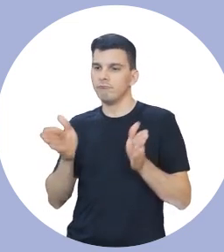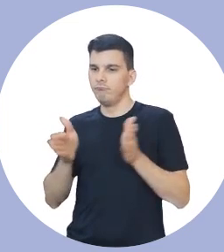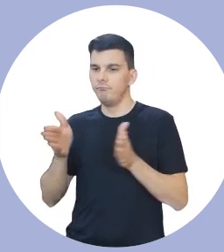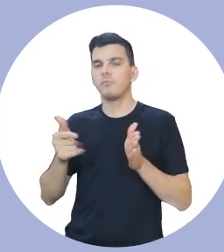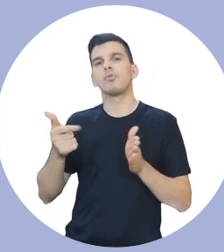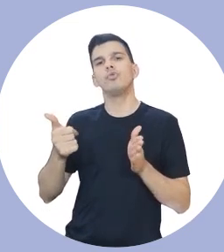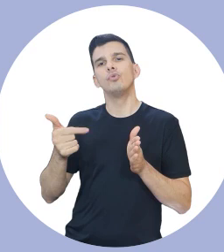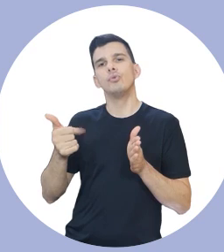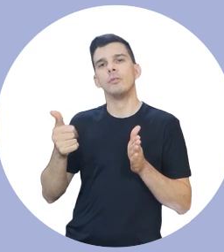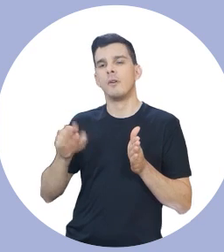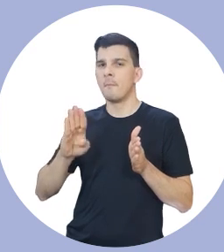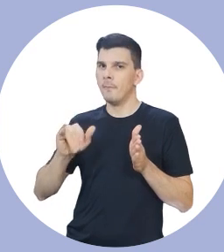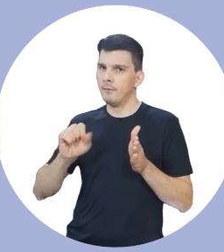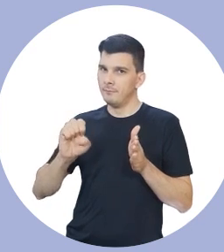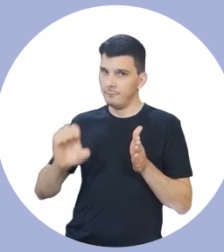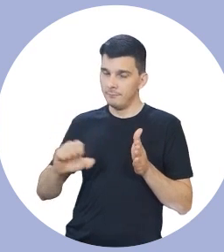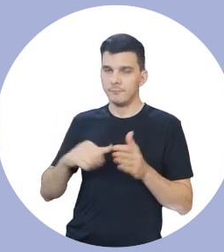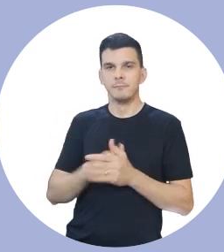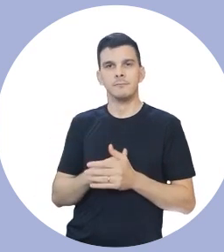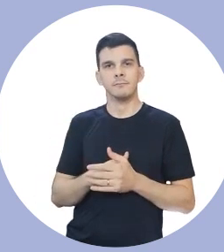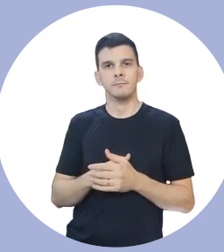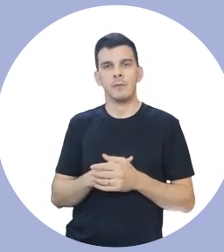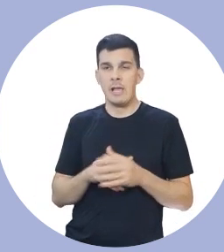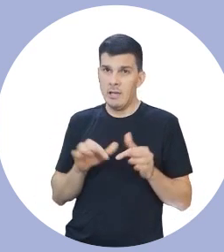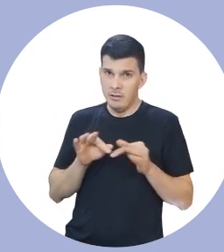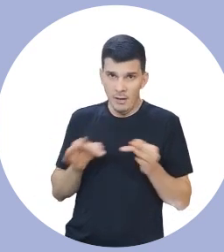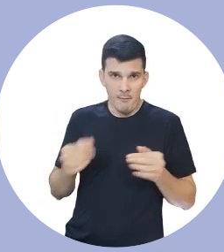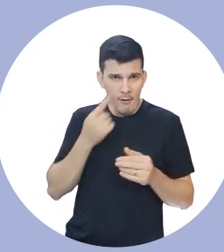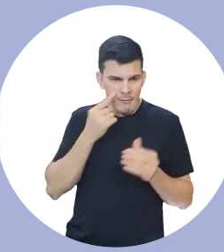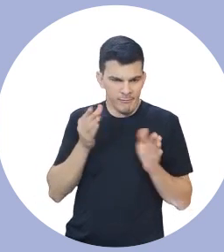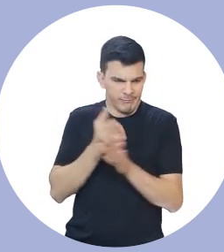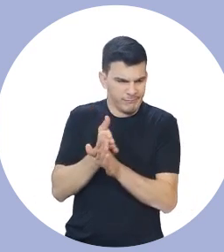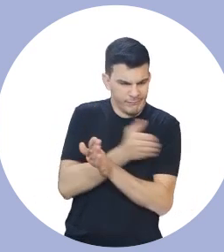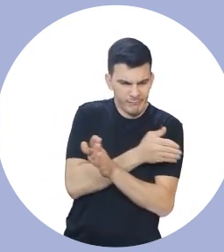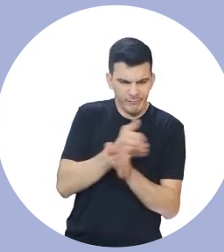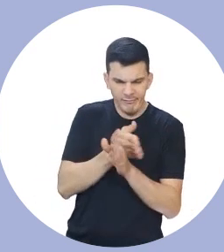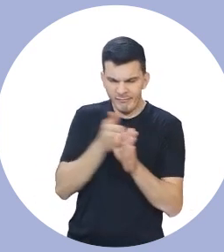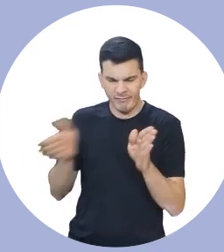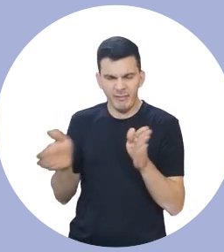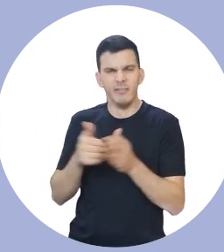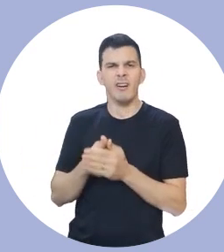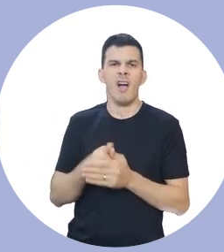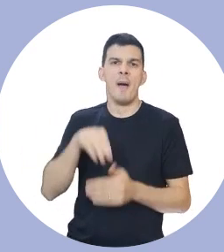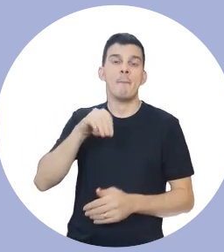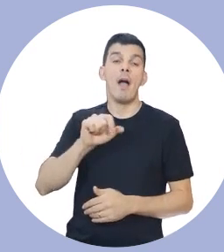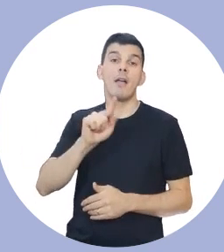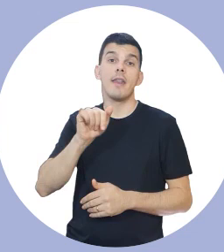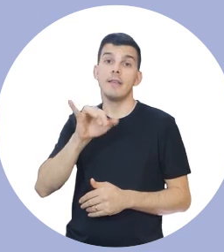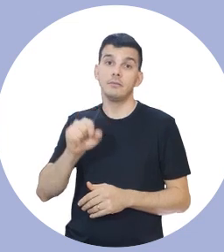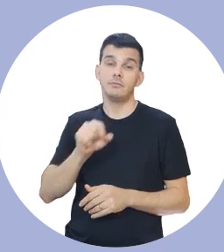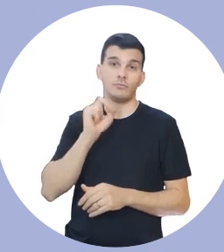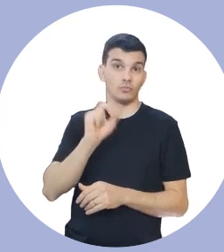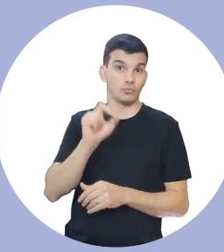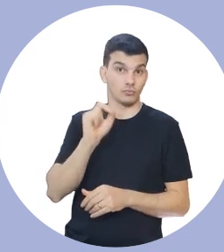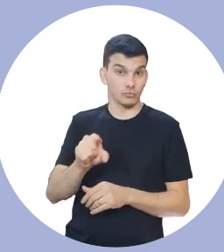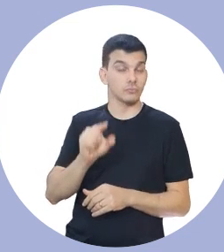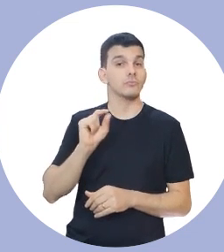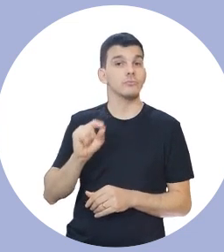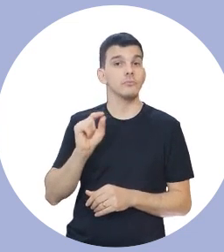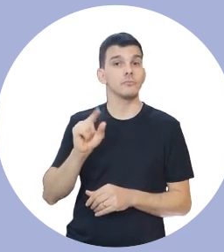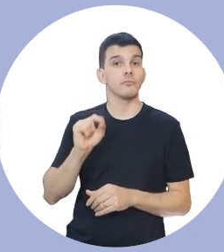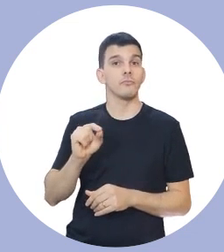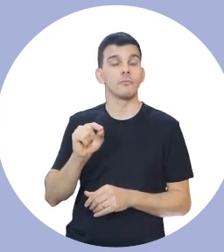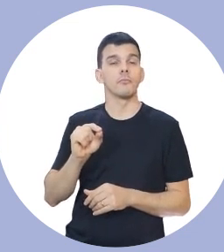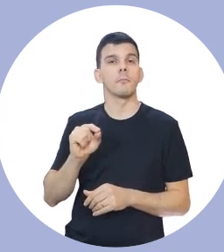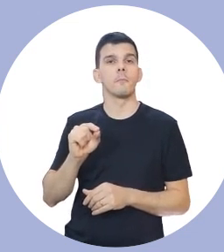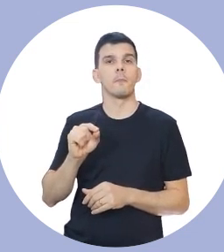pH 12. pH 12, básico. É simples. Observa o resto. Leite de magnésio, azul. Azul